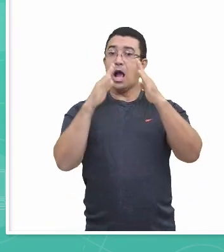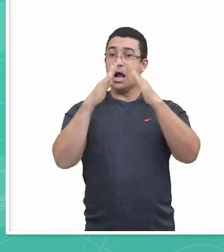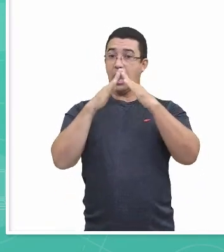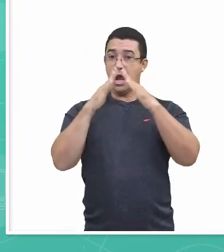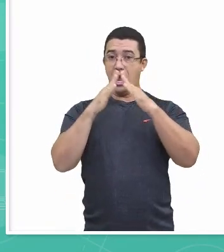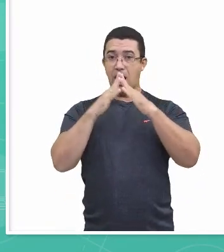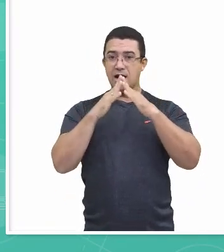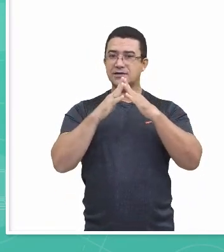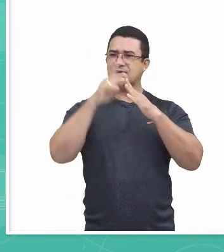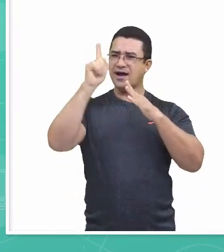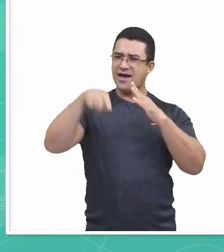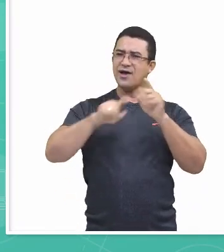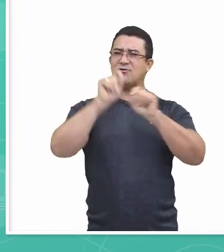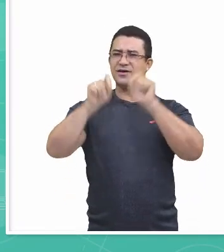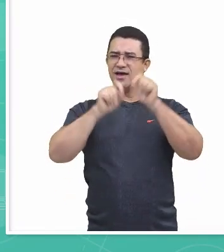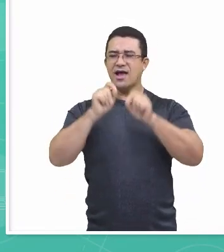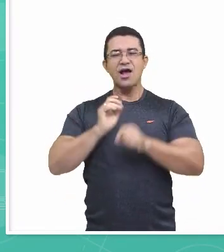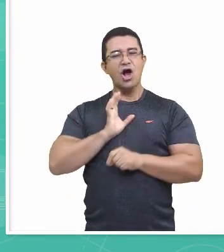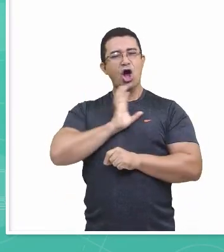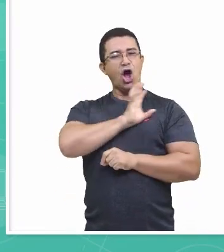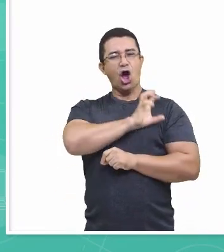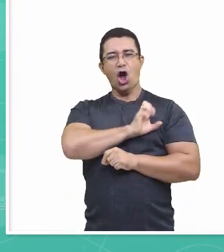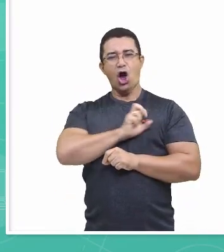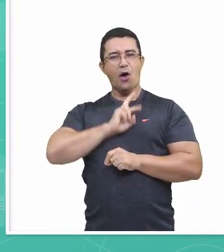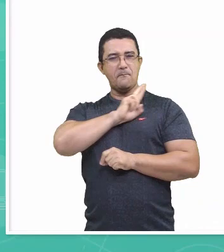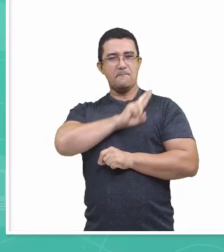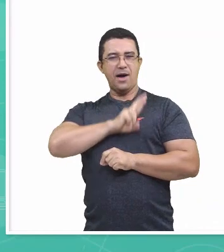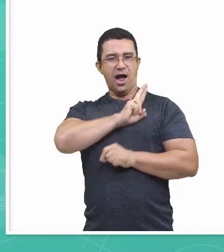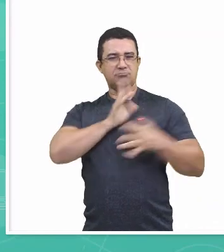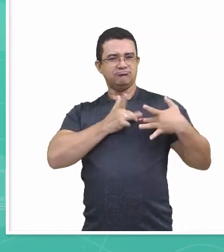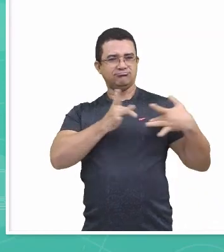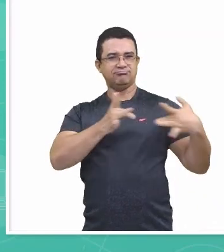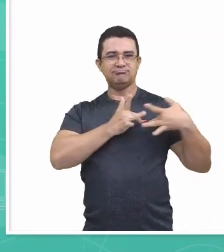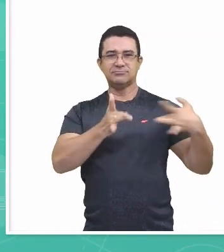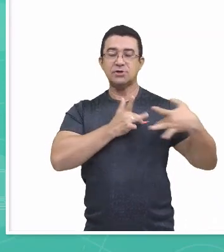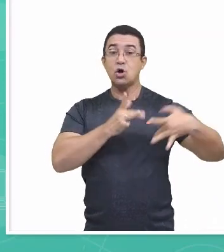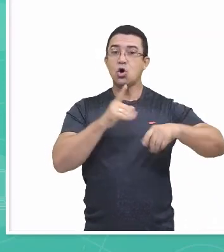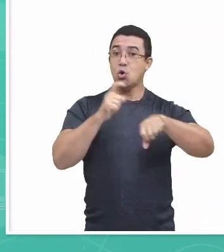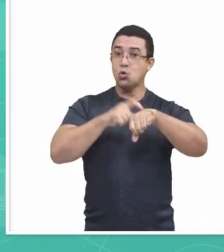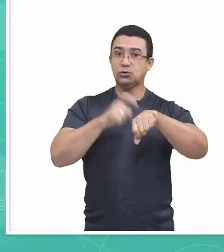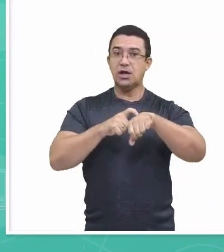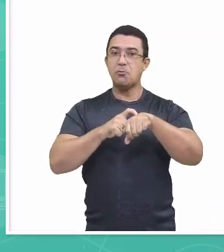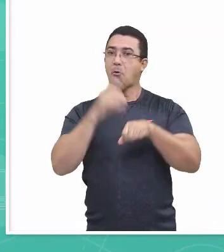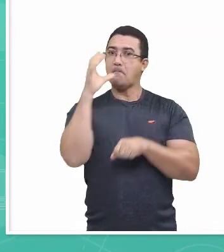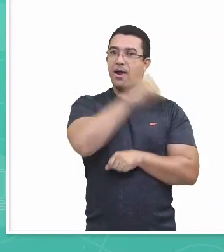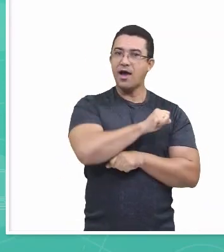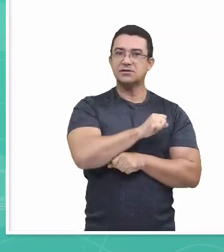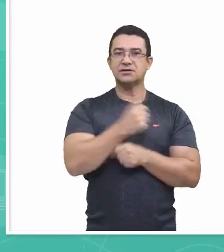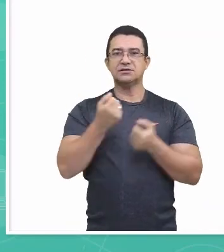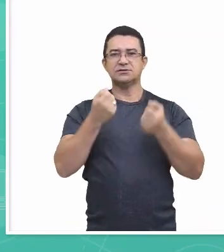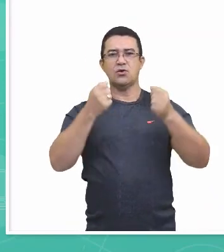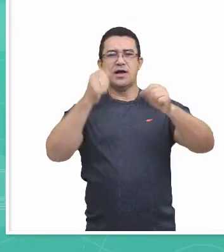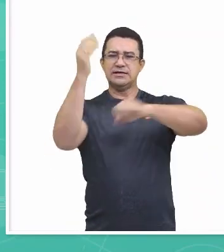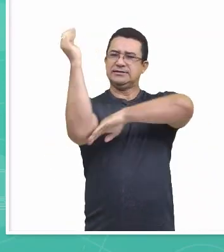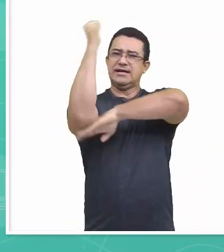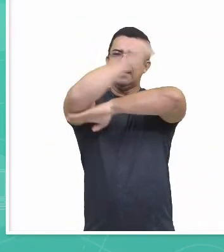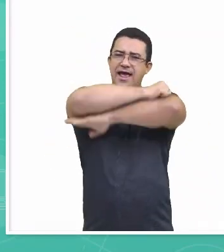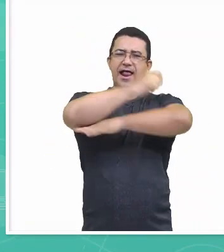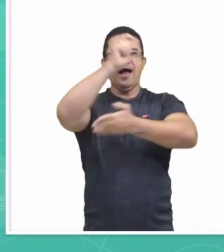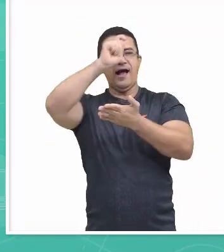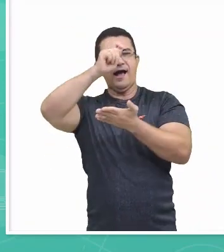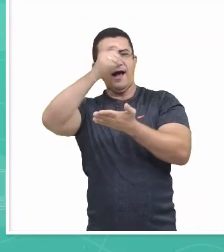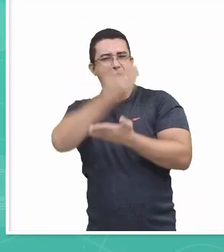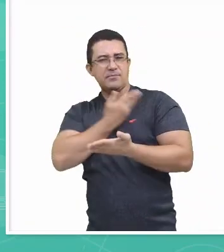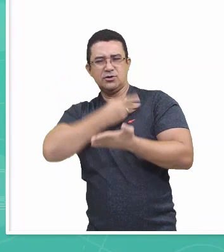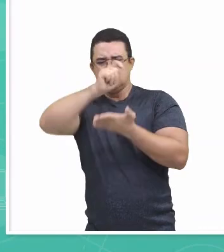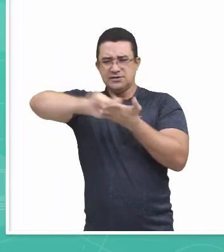novamente românticas. O tempo vai ser usado sem pressa. Gerânios enfeitarão as janelas, amigos escreverão